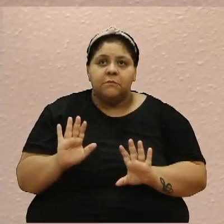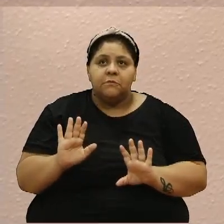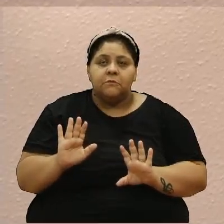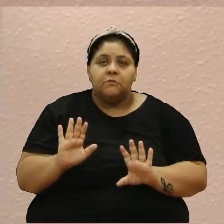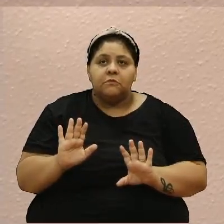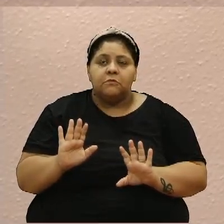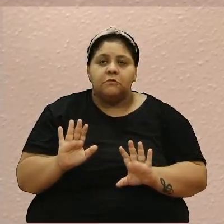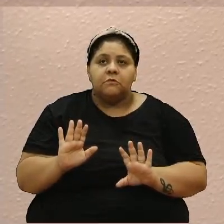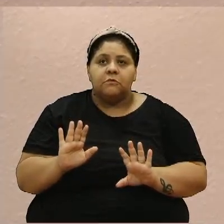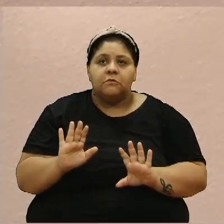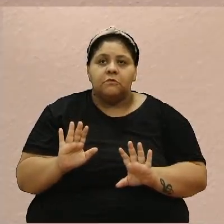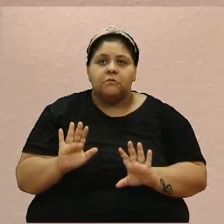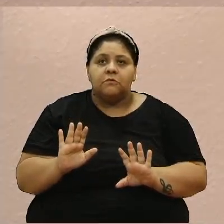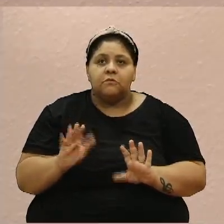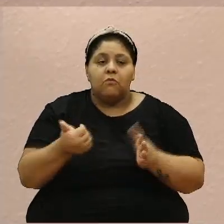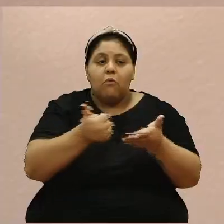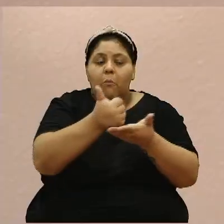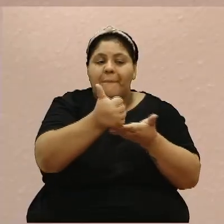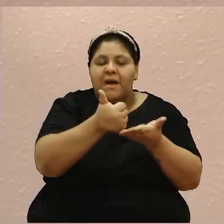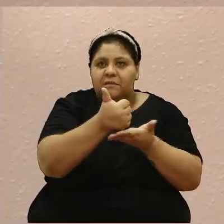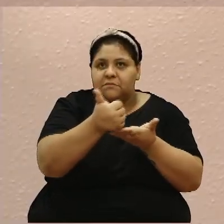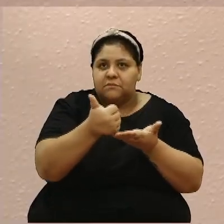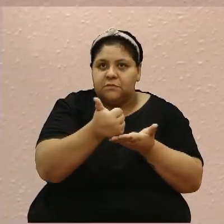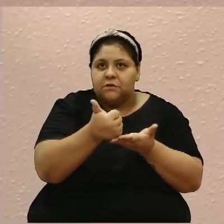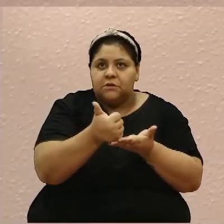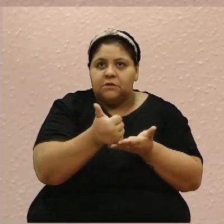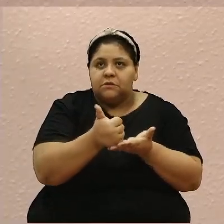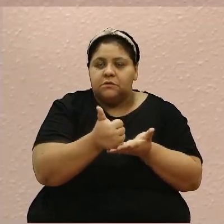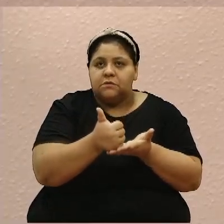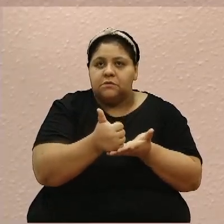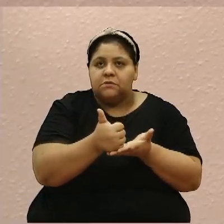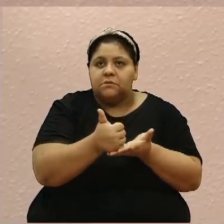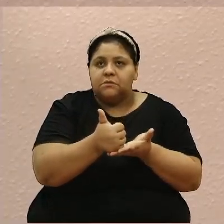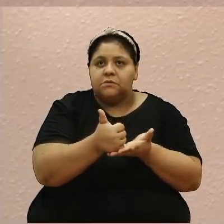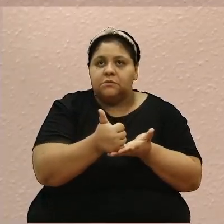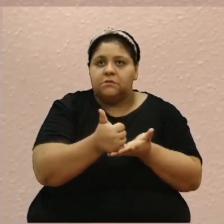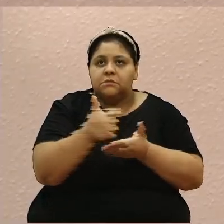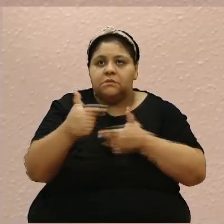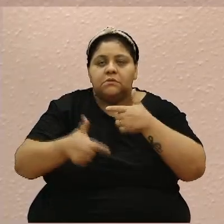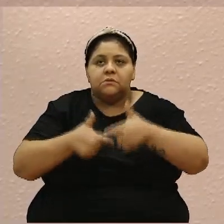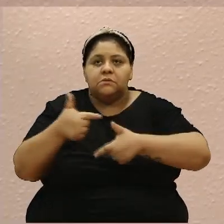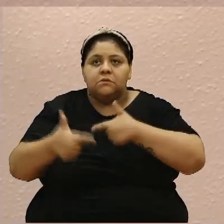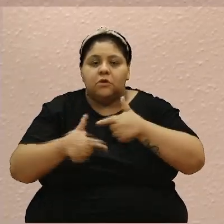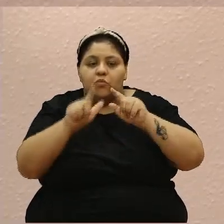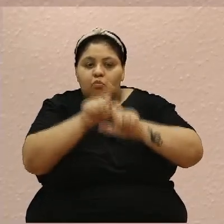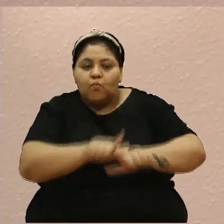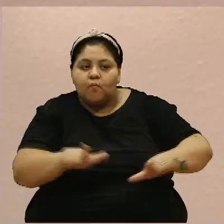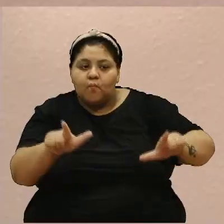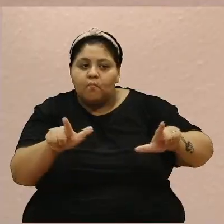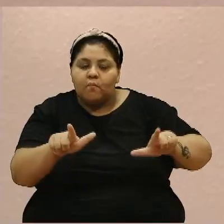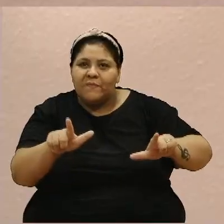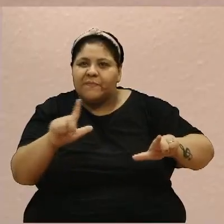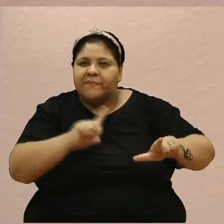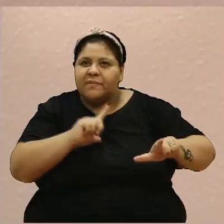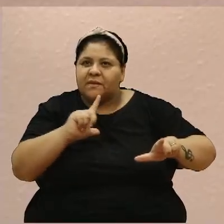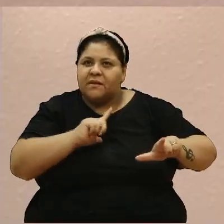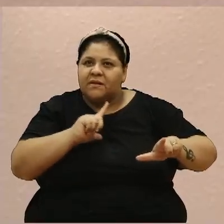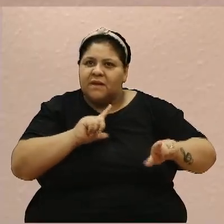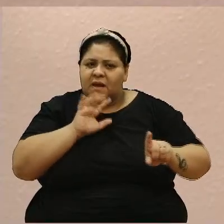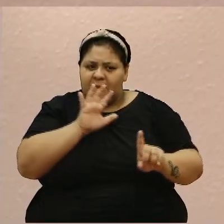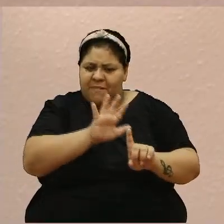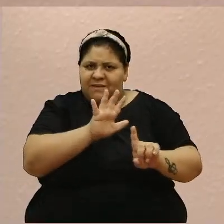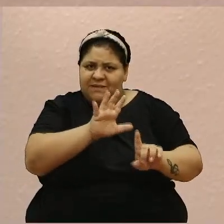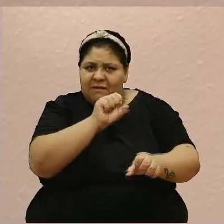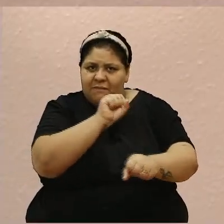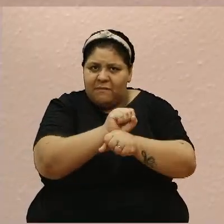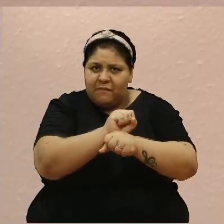que algo básico, para finalizar, dos serviços, que é a limpeza, tem que ameaçar que vai paralisar para